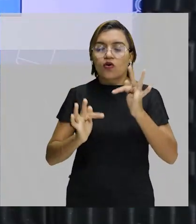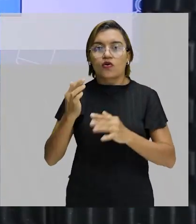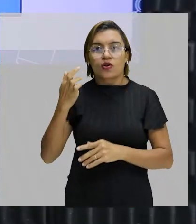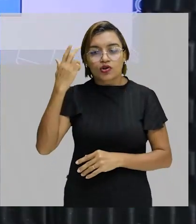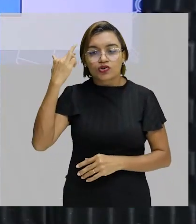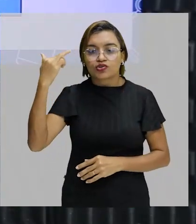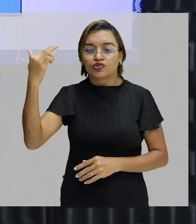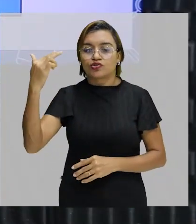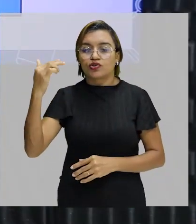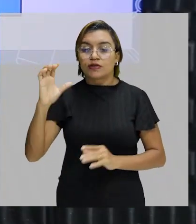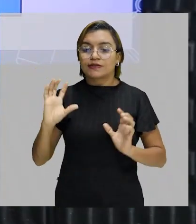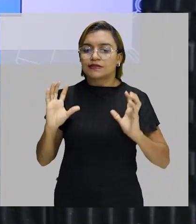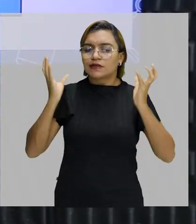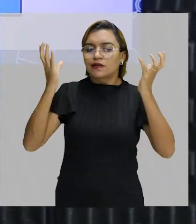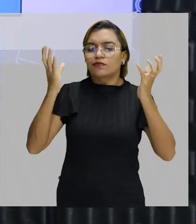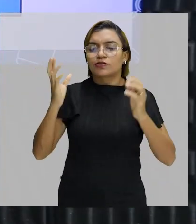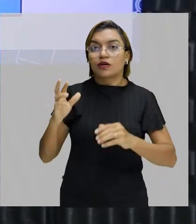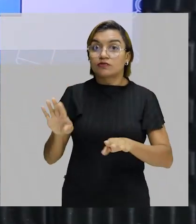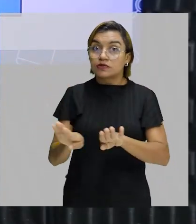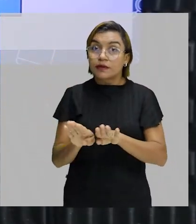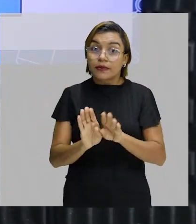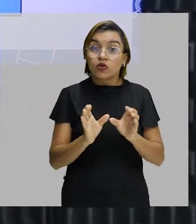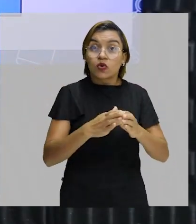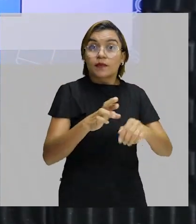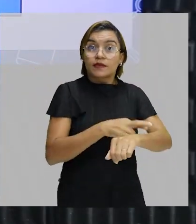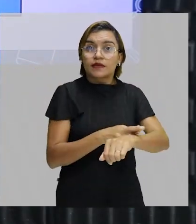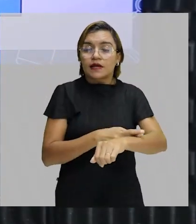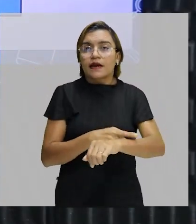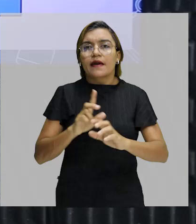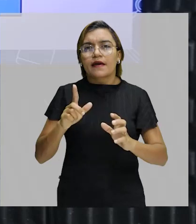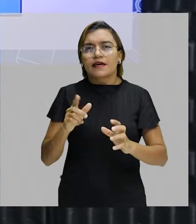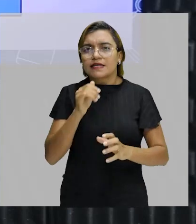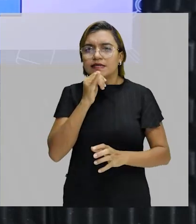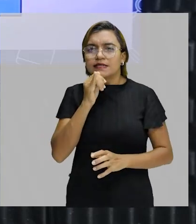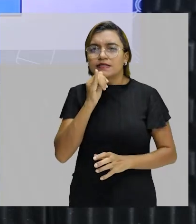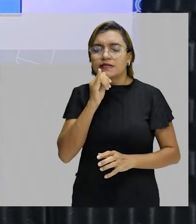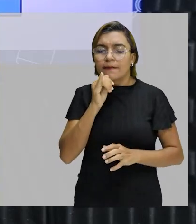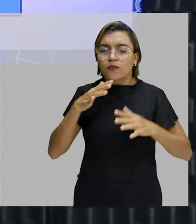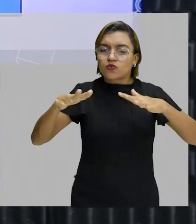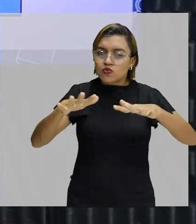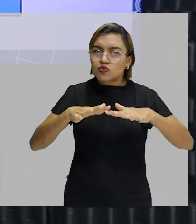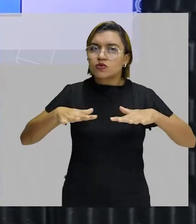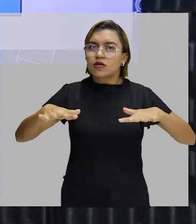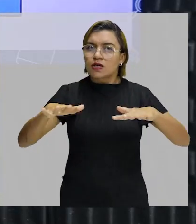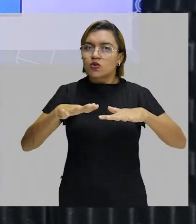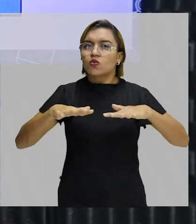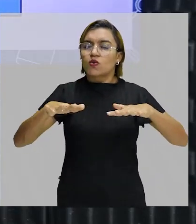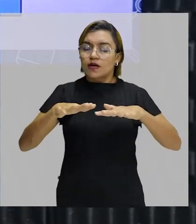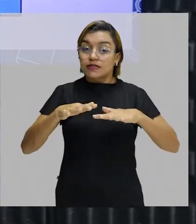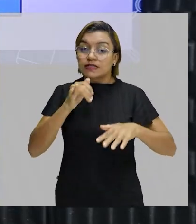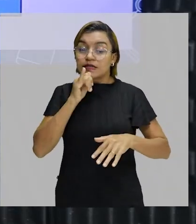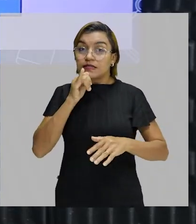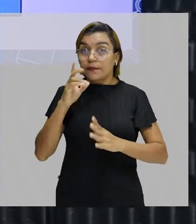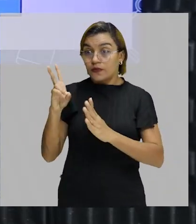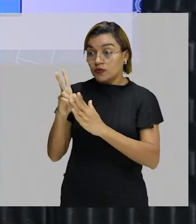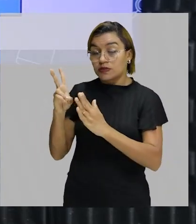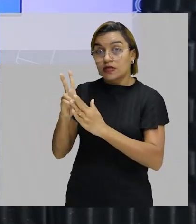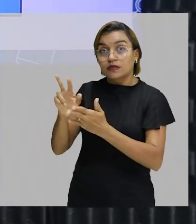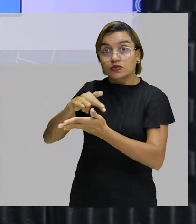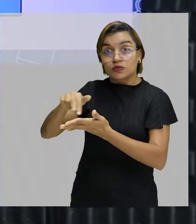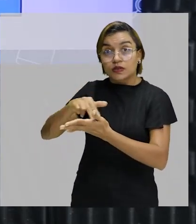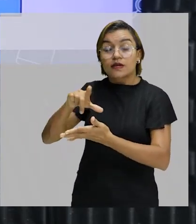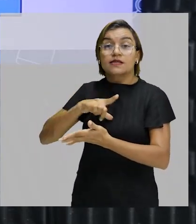étnica. Cerimonial, aquelas que têm a ver com as cerimônias, com os rituais. As danças indígenas têm muito